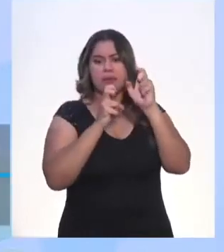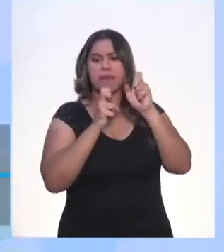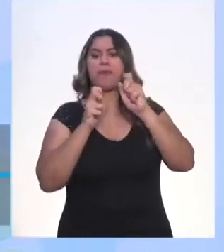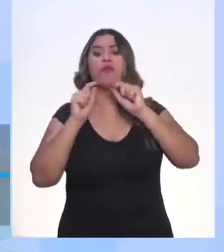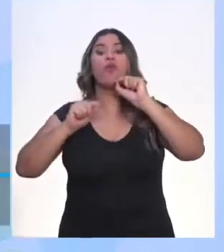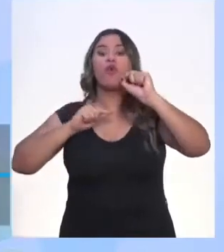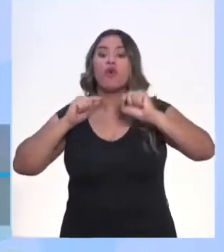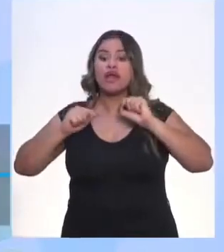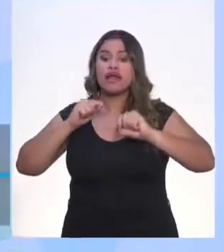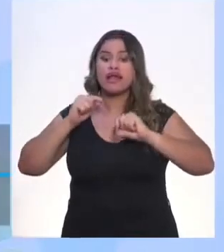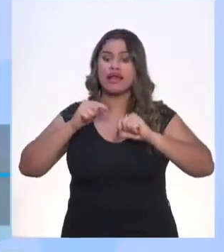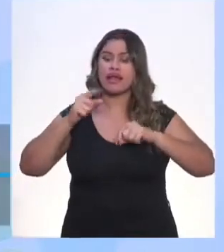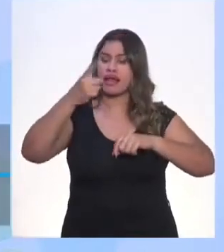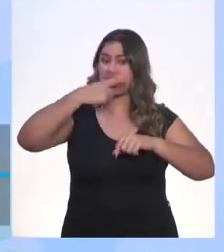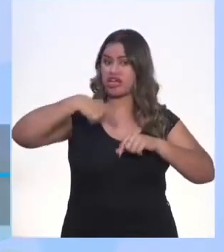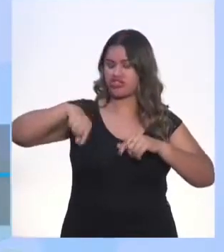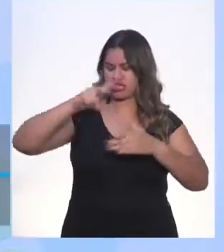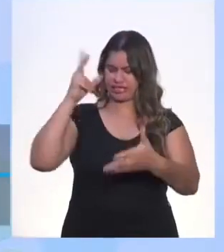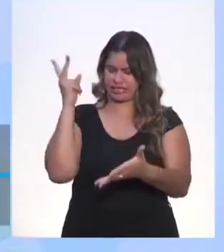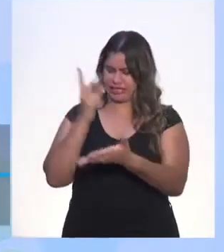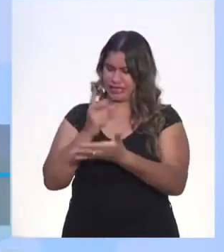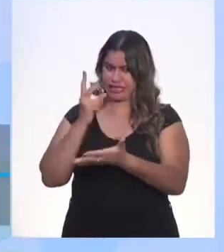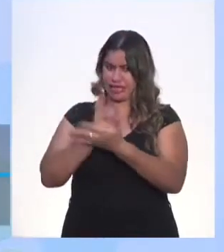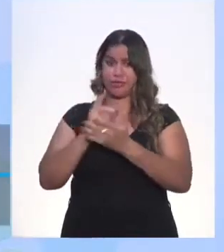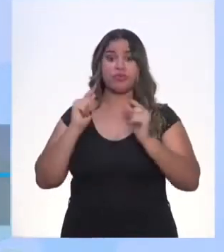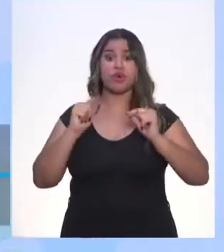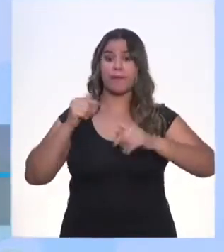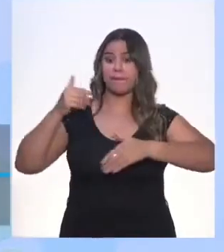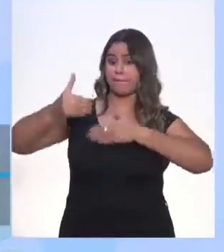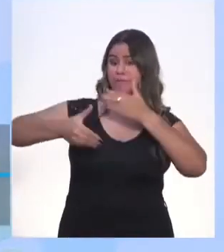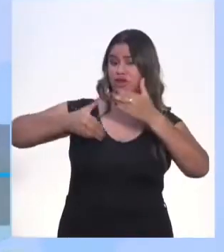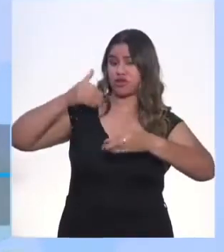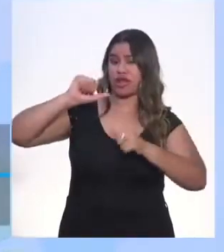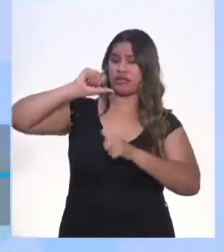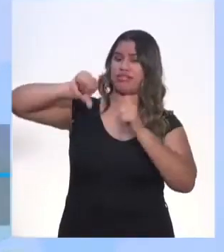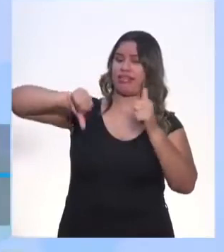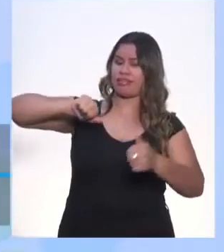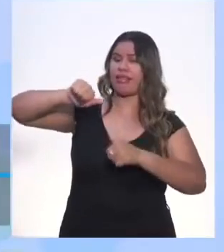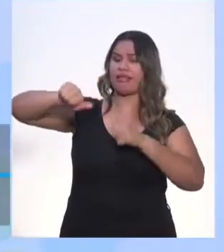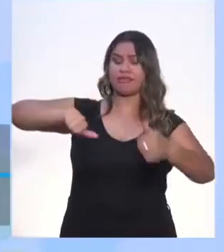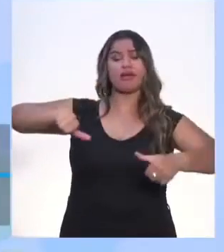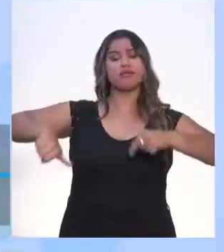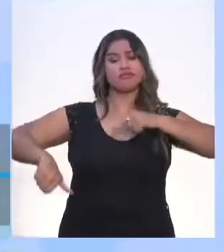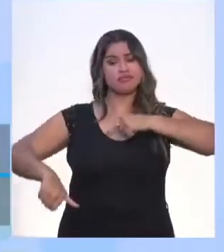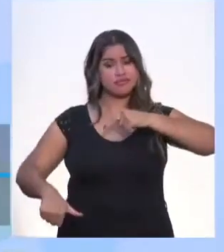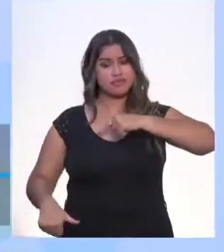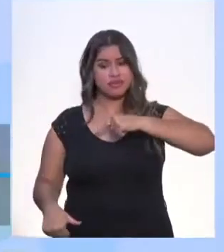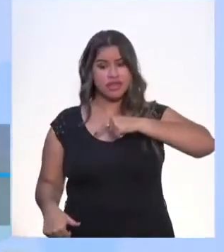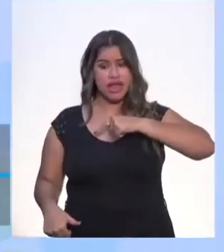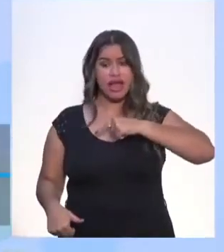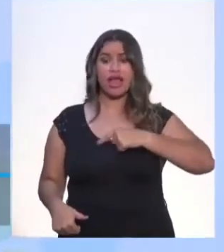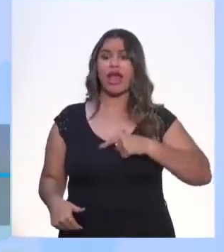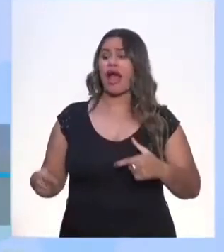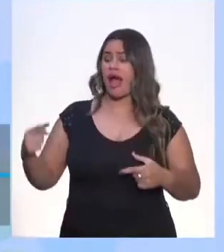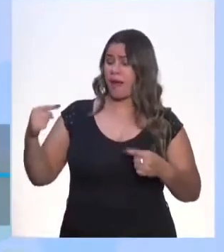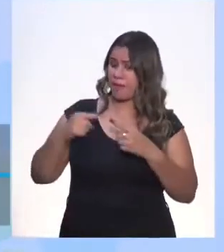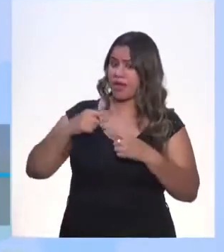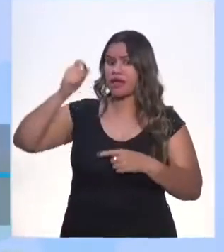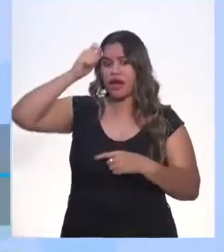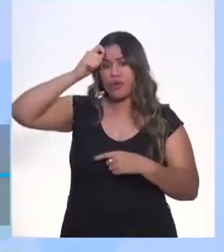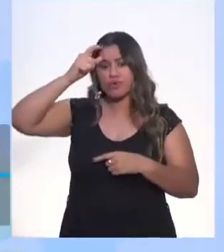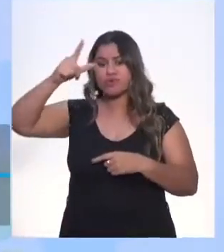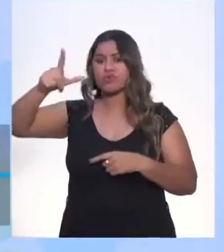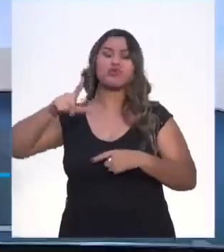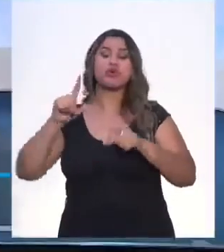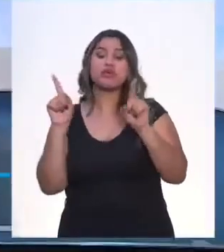que nós sempre estamos, né, estamos em um processo de transição entre uma realidade cultural e